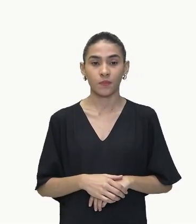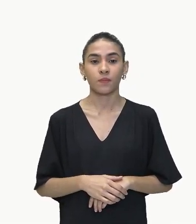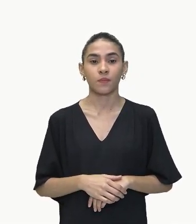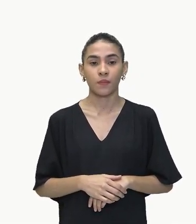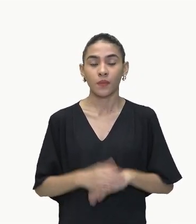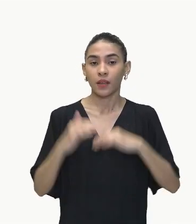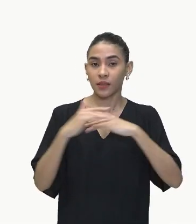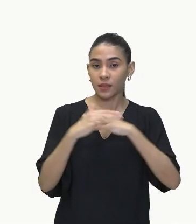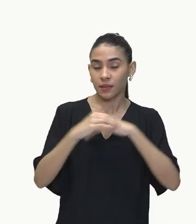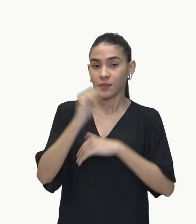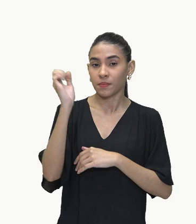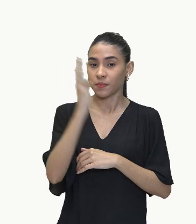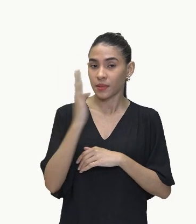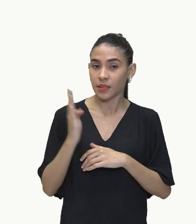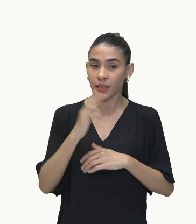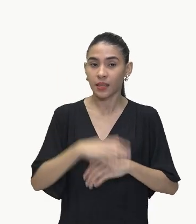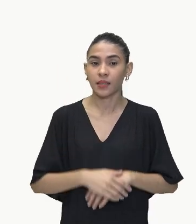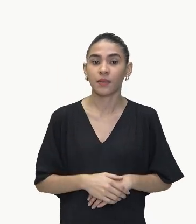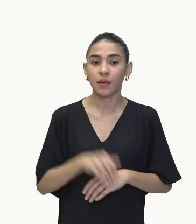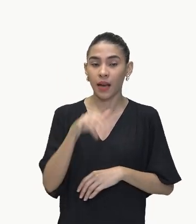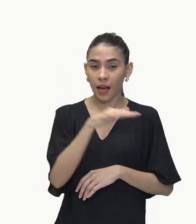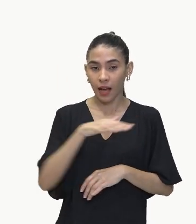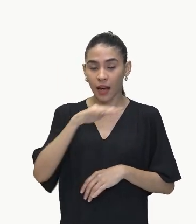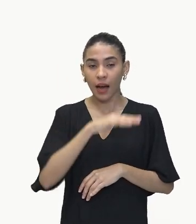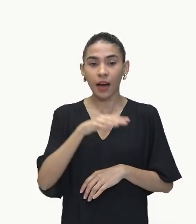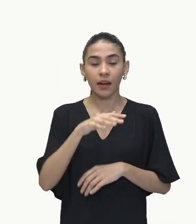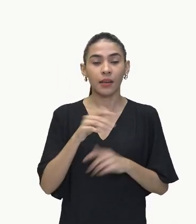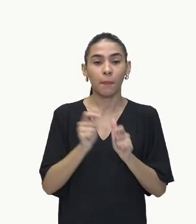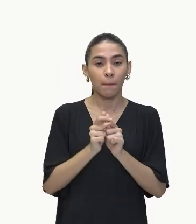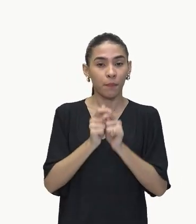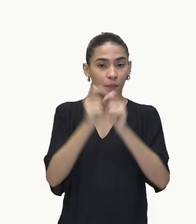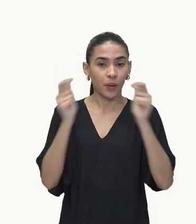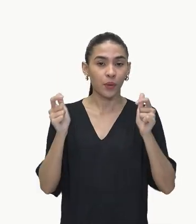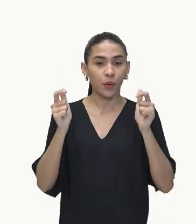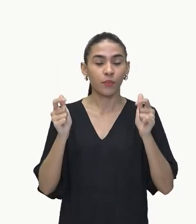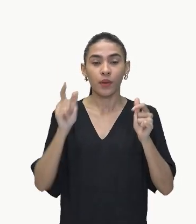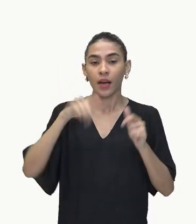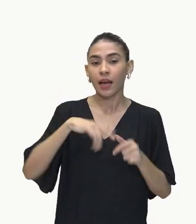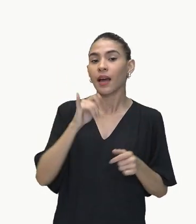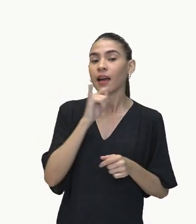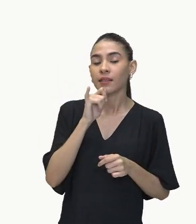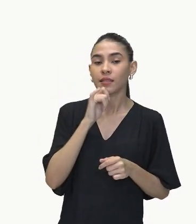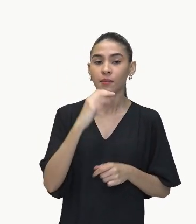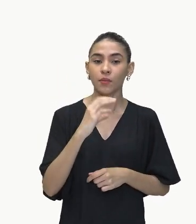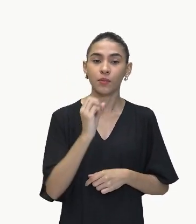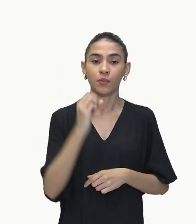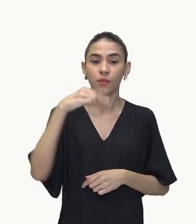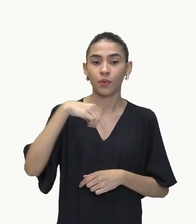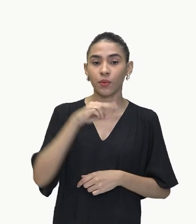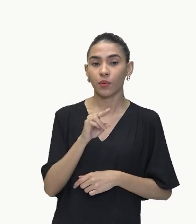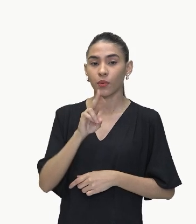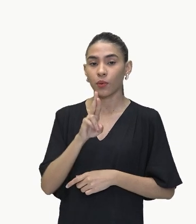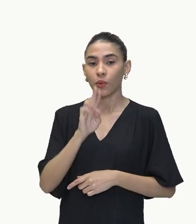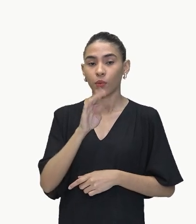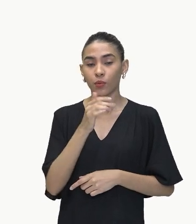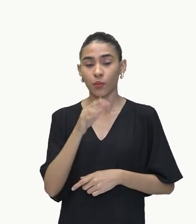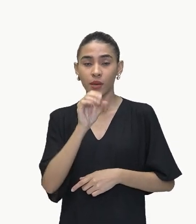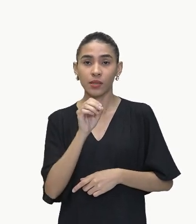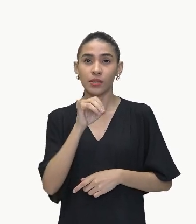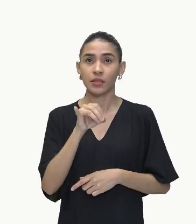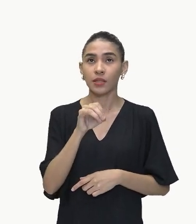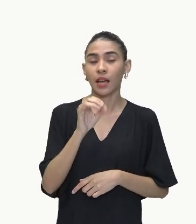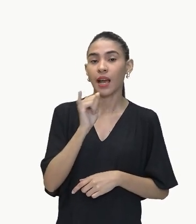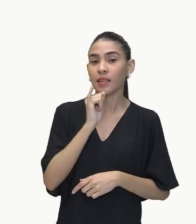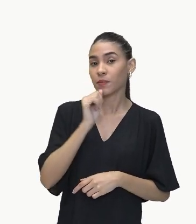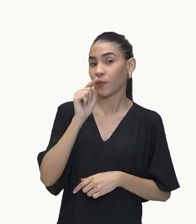cidades brasileiras das grandes regiões metropolitanas são exemplos de conurbação. Então, se você for, por